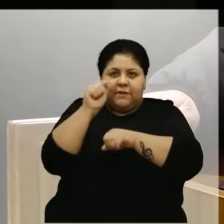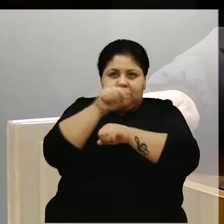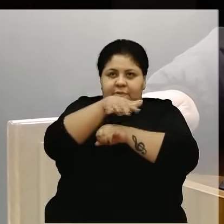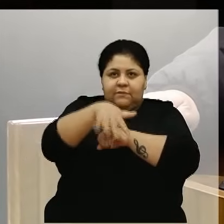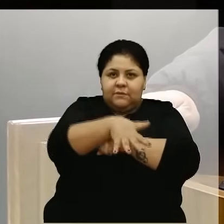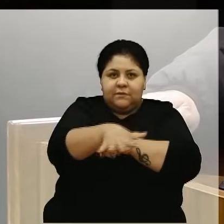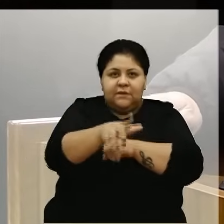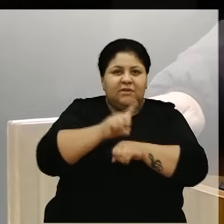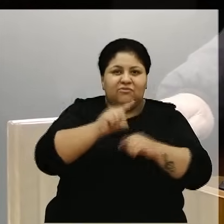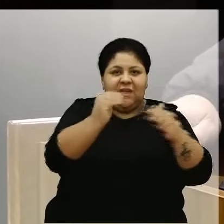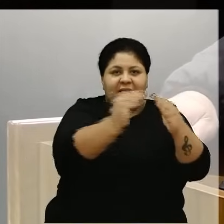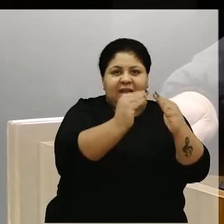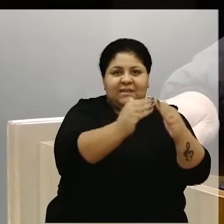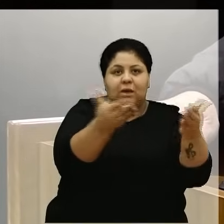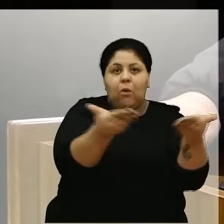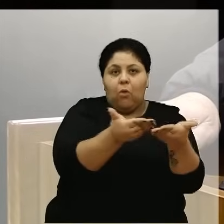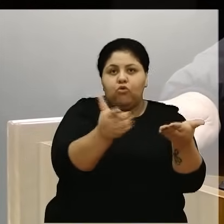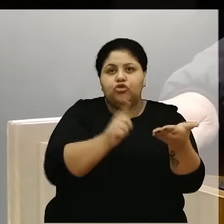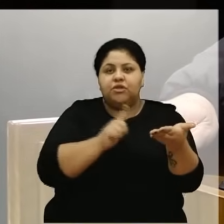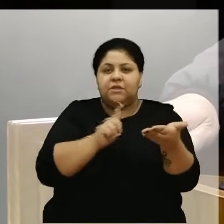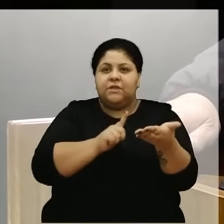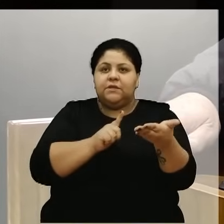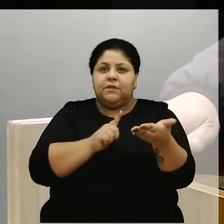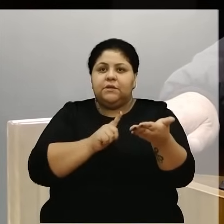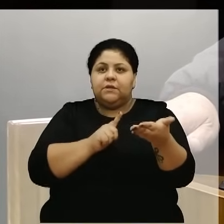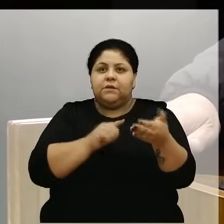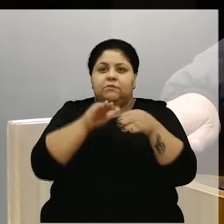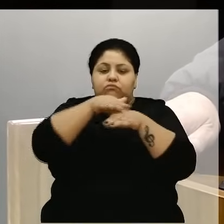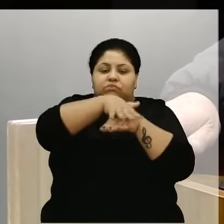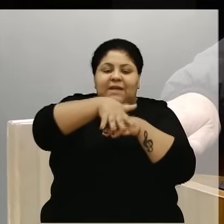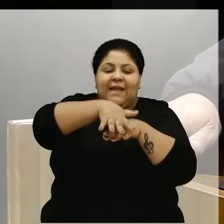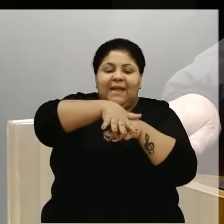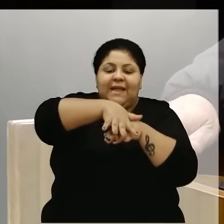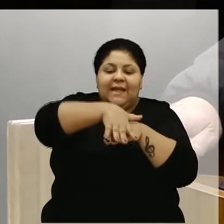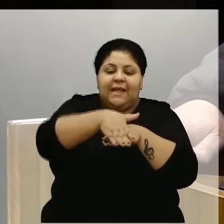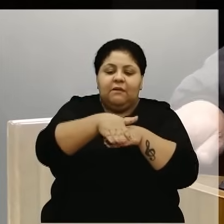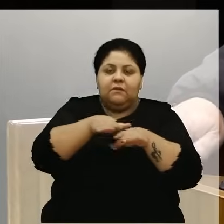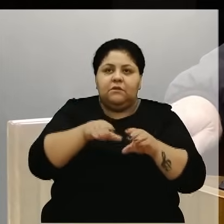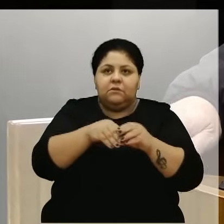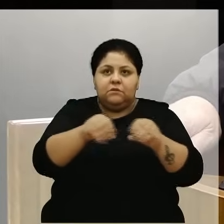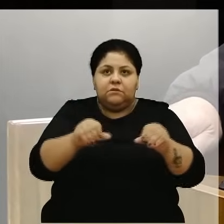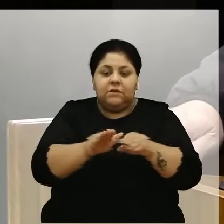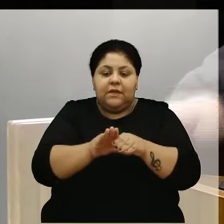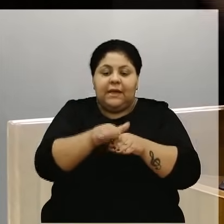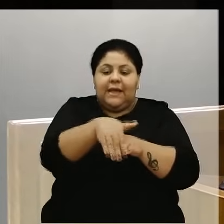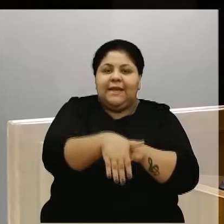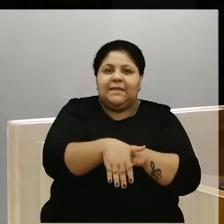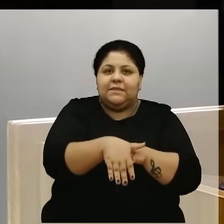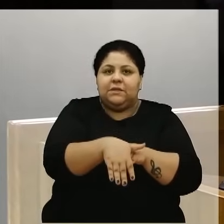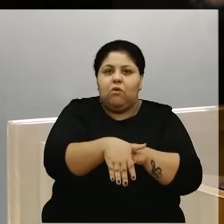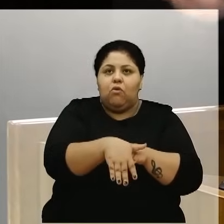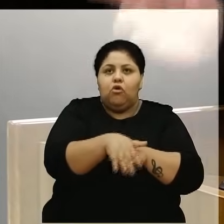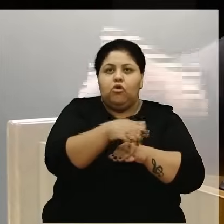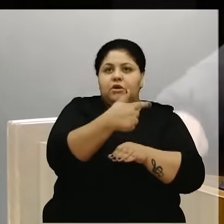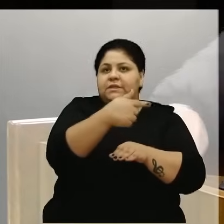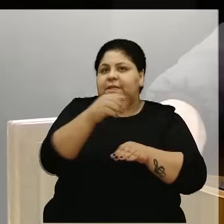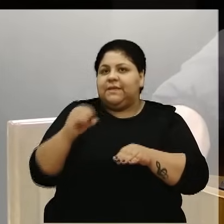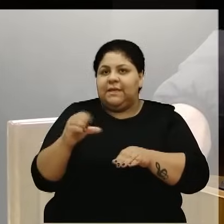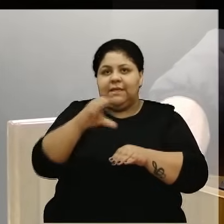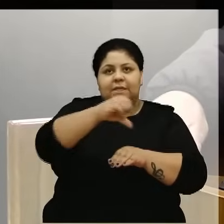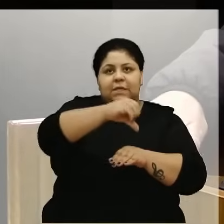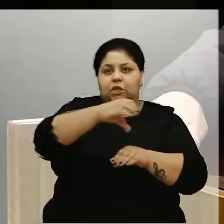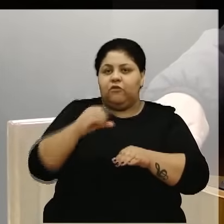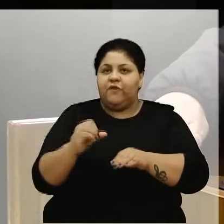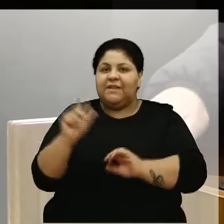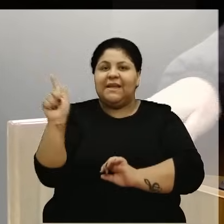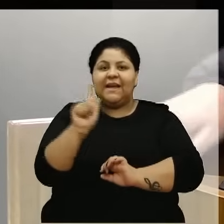tem casas hoje, a gente tem inclinação que passa de 70, 80, 90 graus de inclinação, que praticamente é um ângulo reto que a